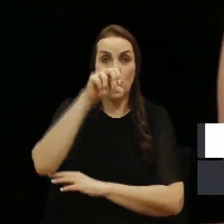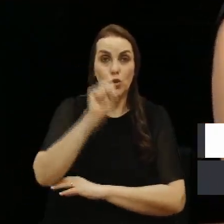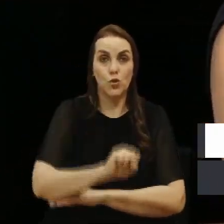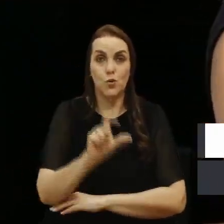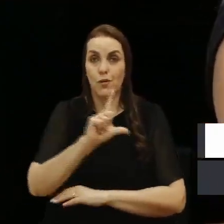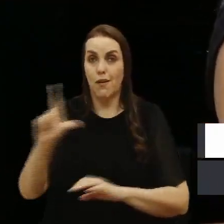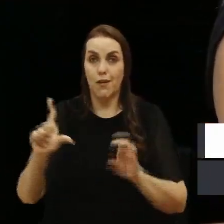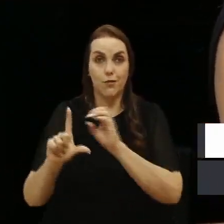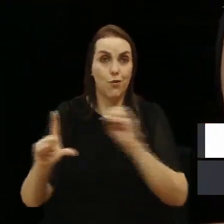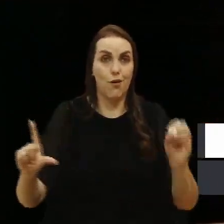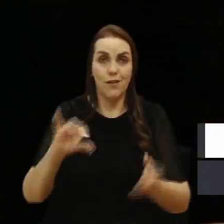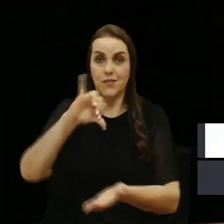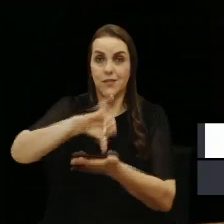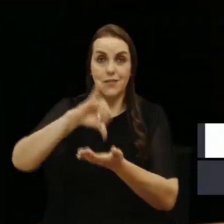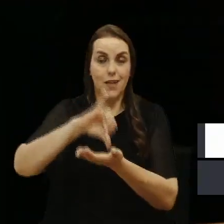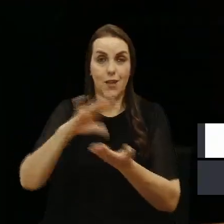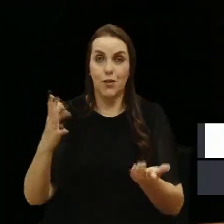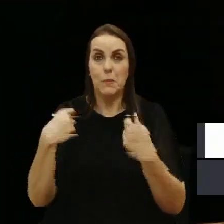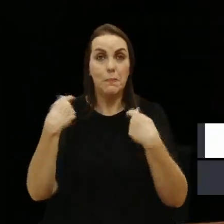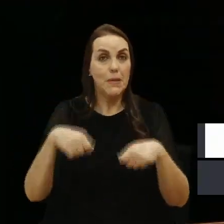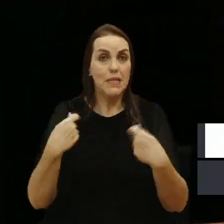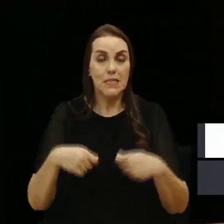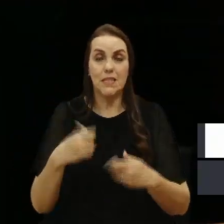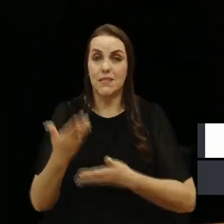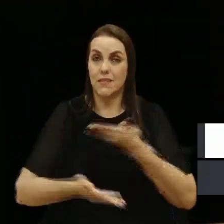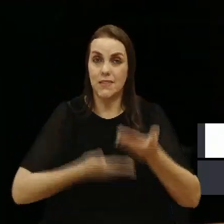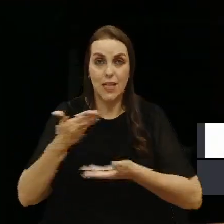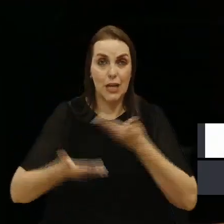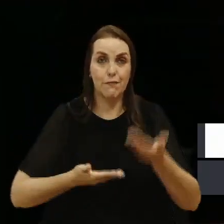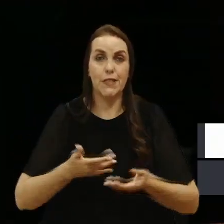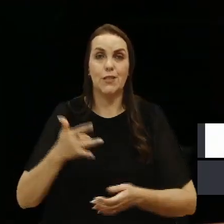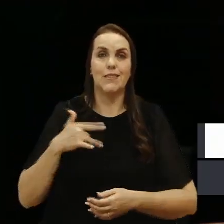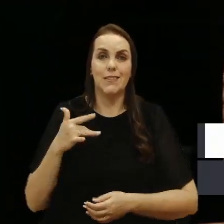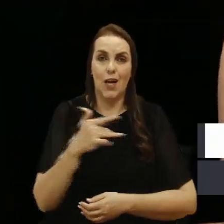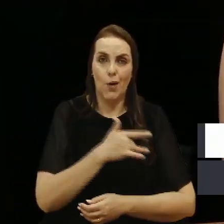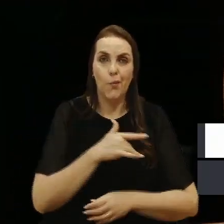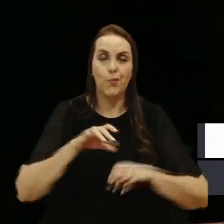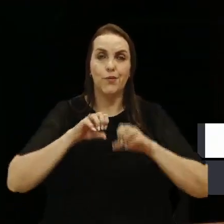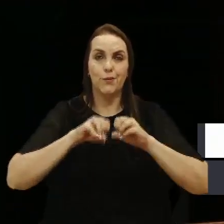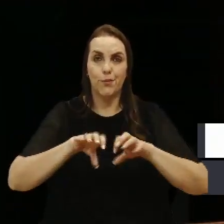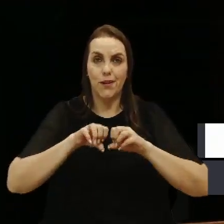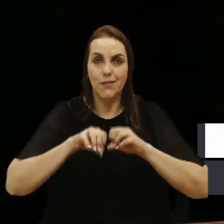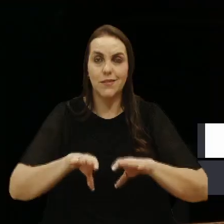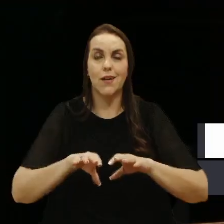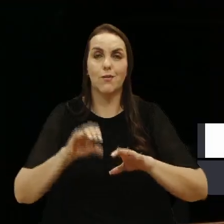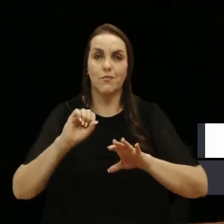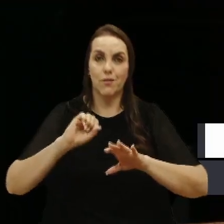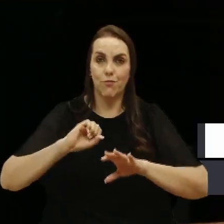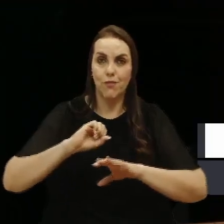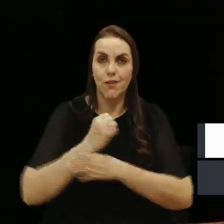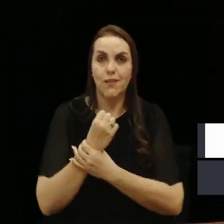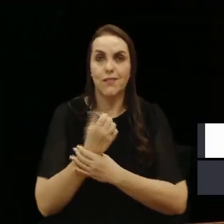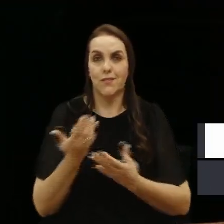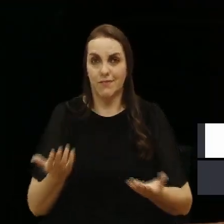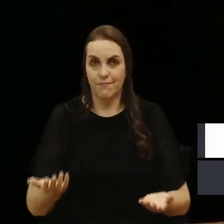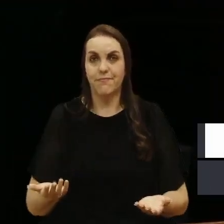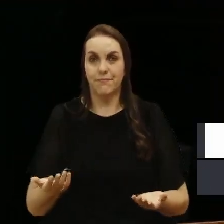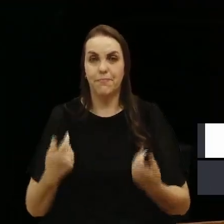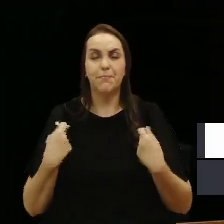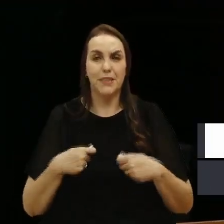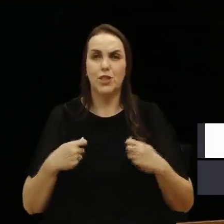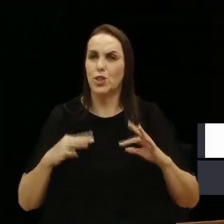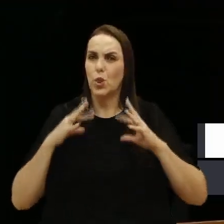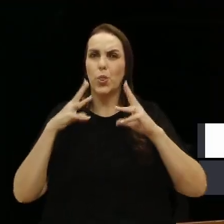oeste e o centro, no mínimo, precisam ter serviços de saúde, educação, segurança, né? Toda